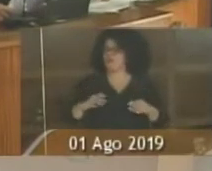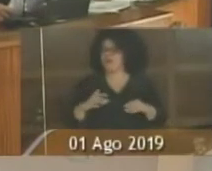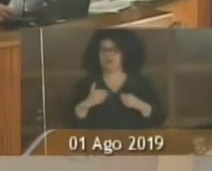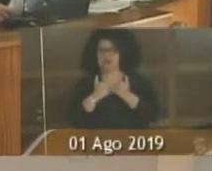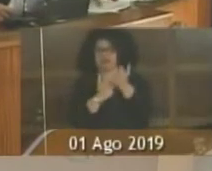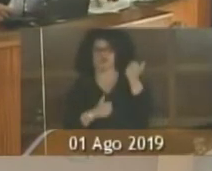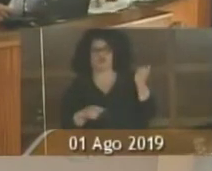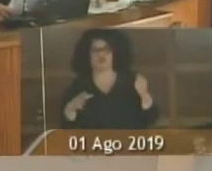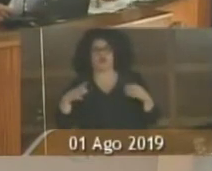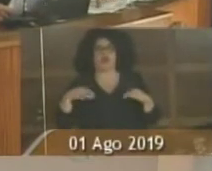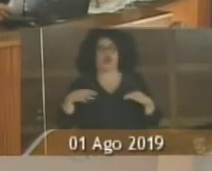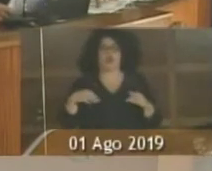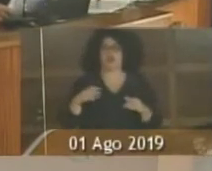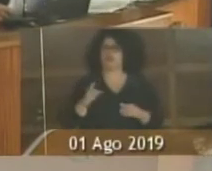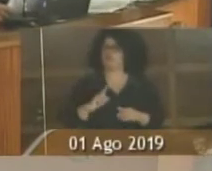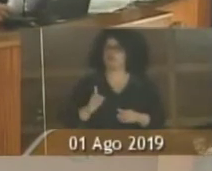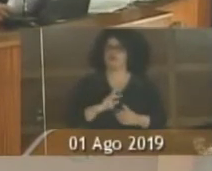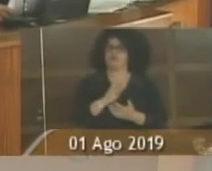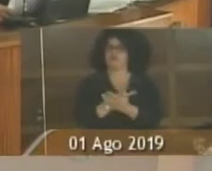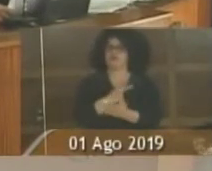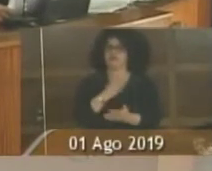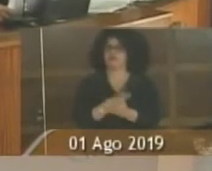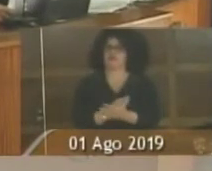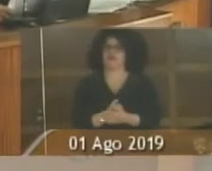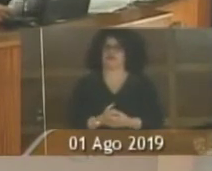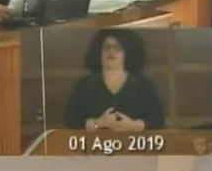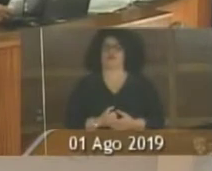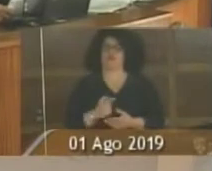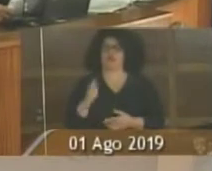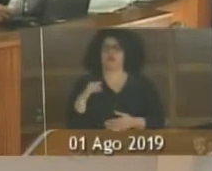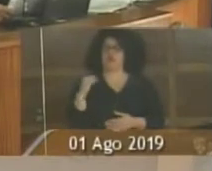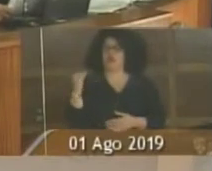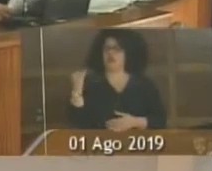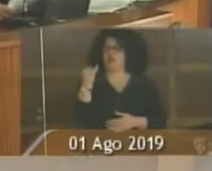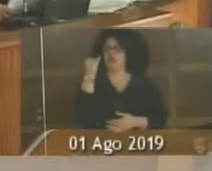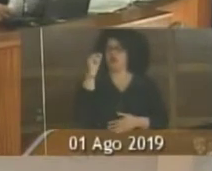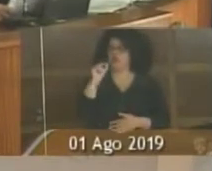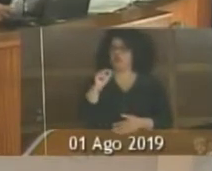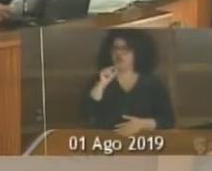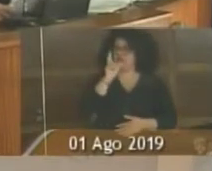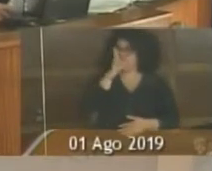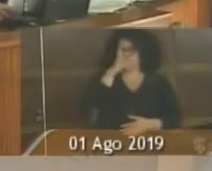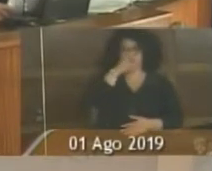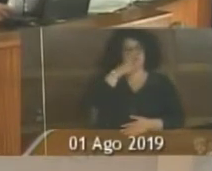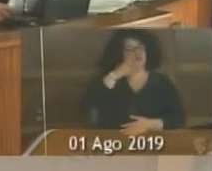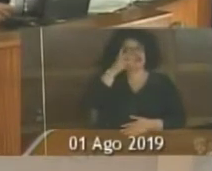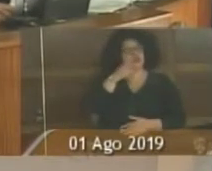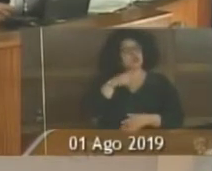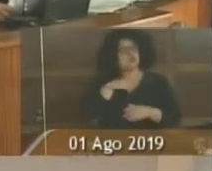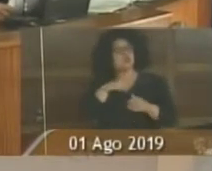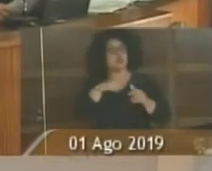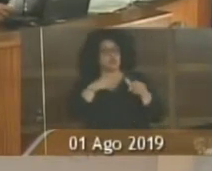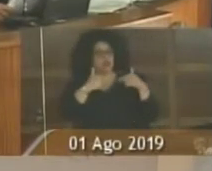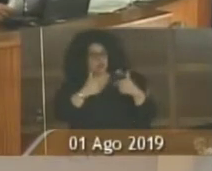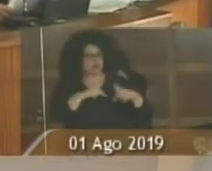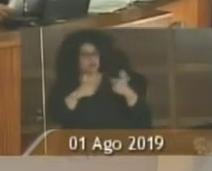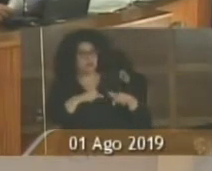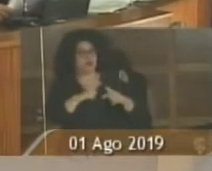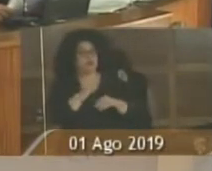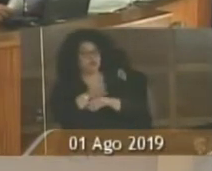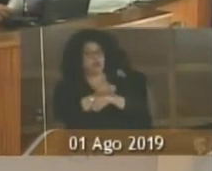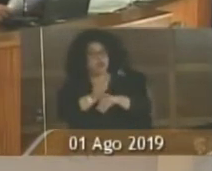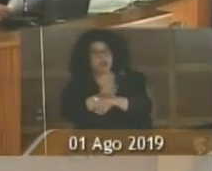mostrar de forma enganosa, é importante que mostrar que os vereadores estavam trabalhando mesmo no recesso. Eu tenho